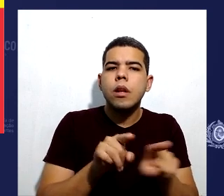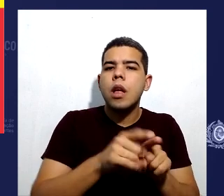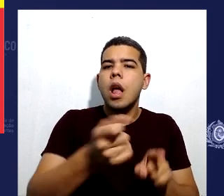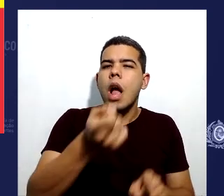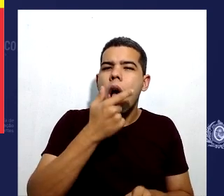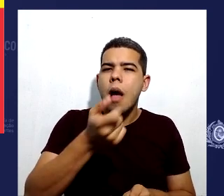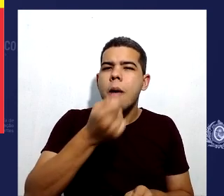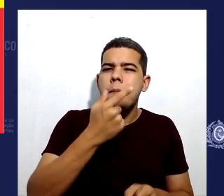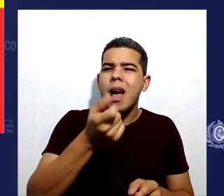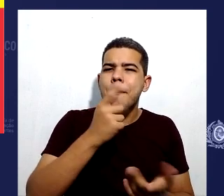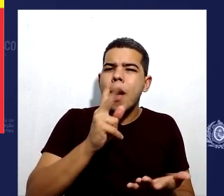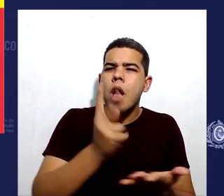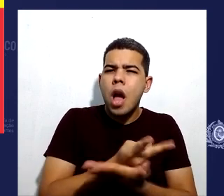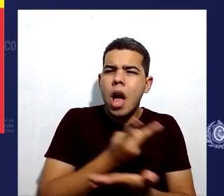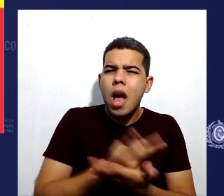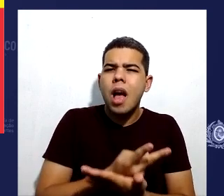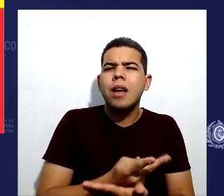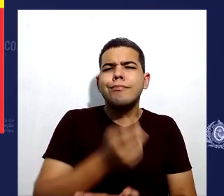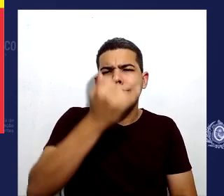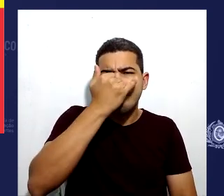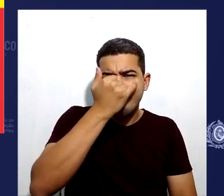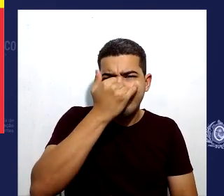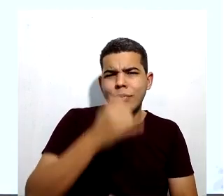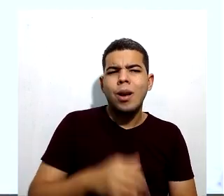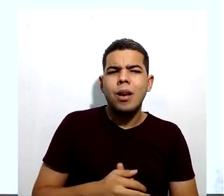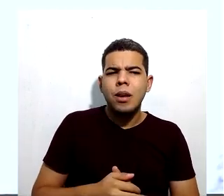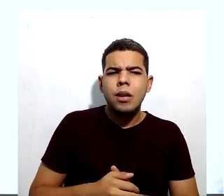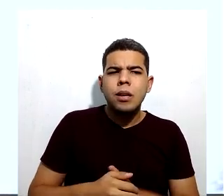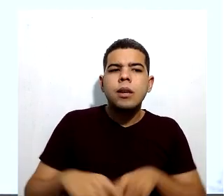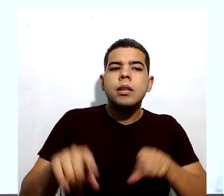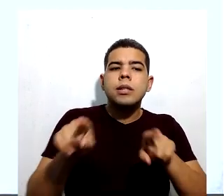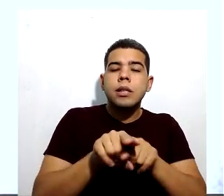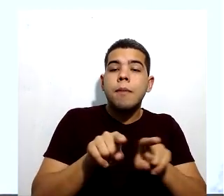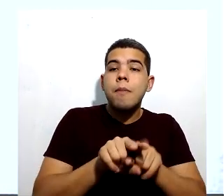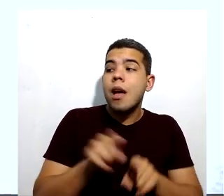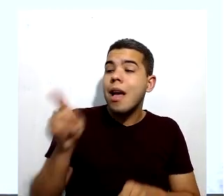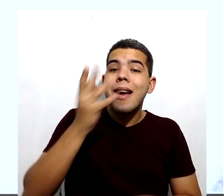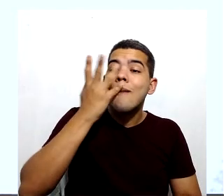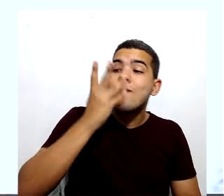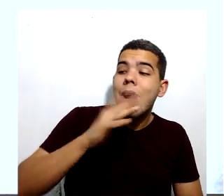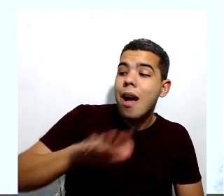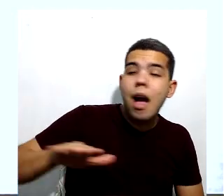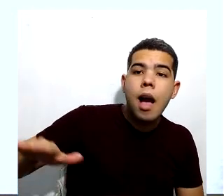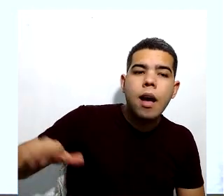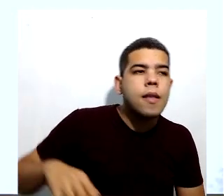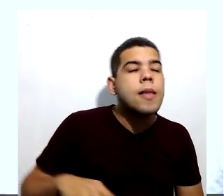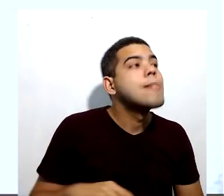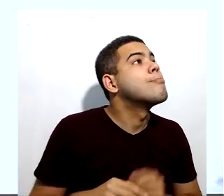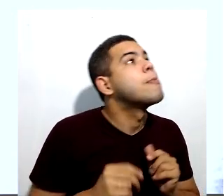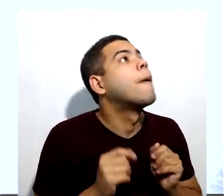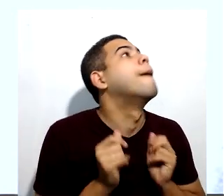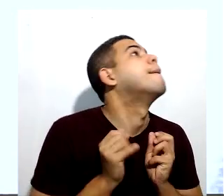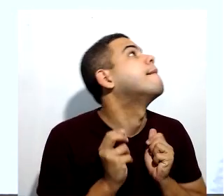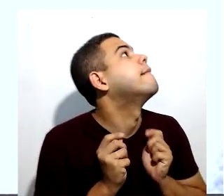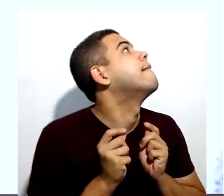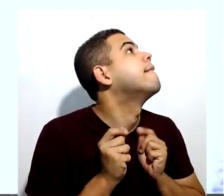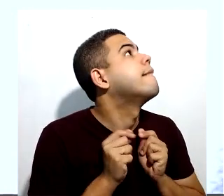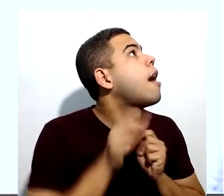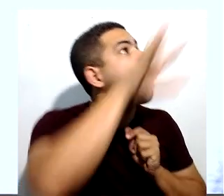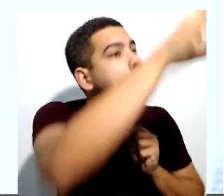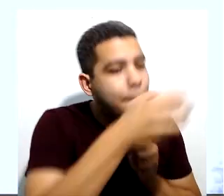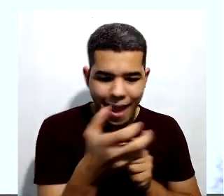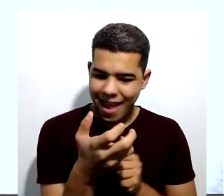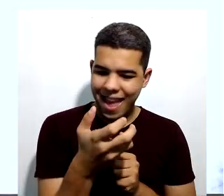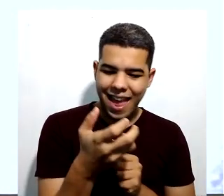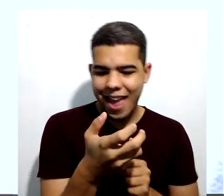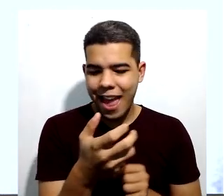a ingestão acidental por crianças. Se você tem crianças dentro de casa, você deve guardar o seu